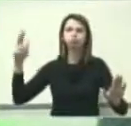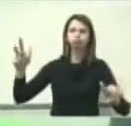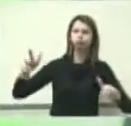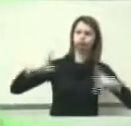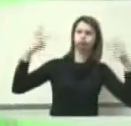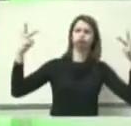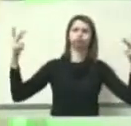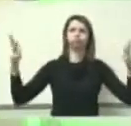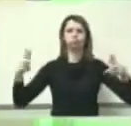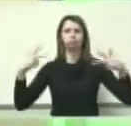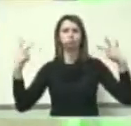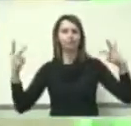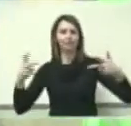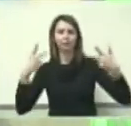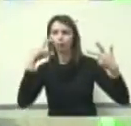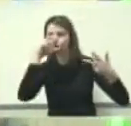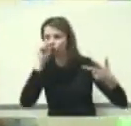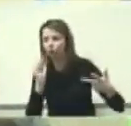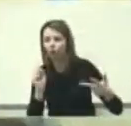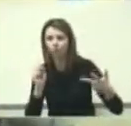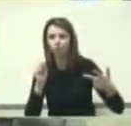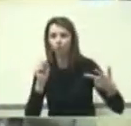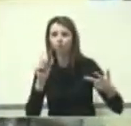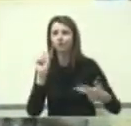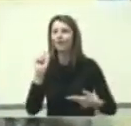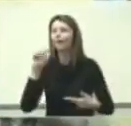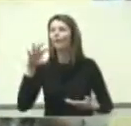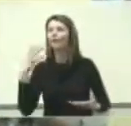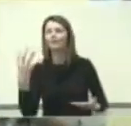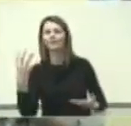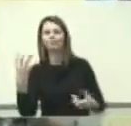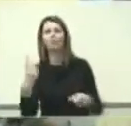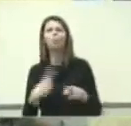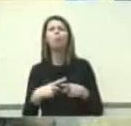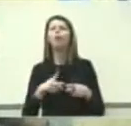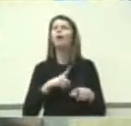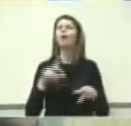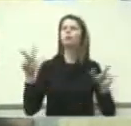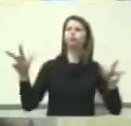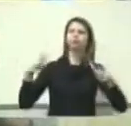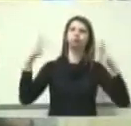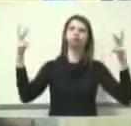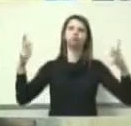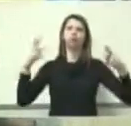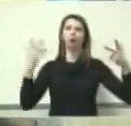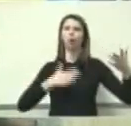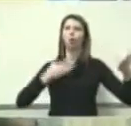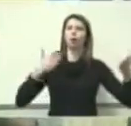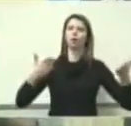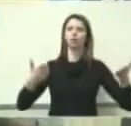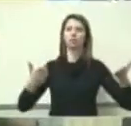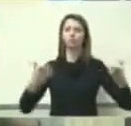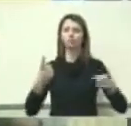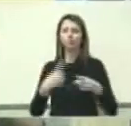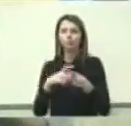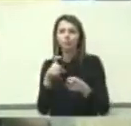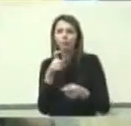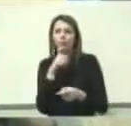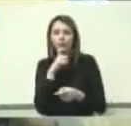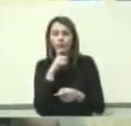Ventos esses ventos são provocados por uma frente